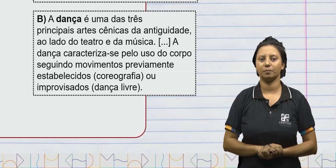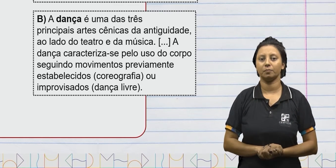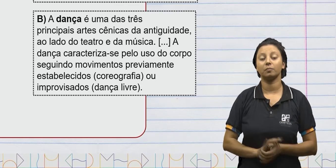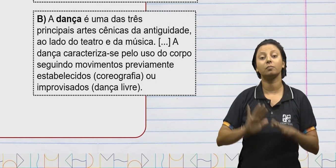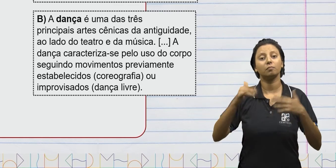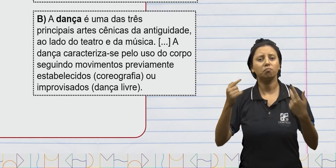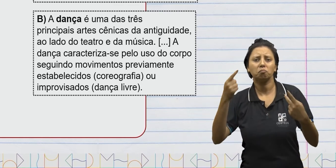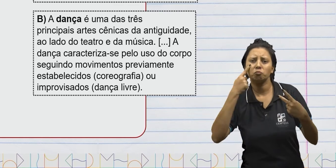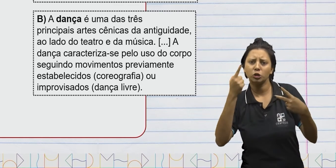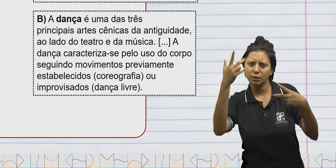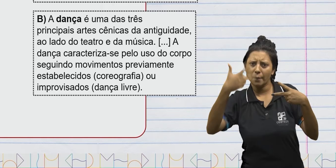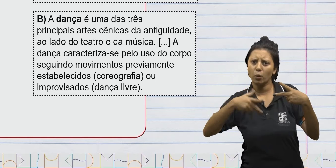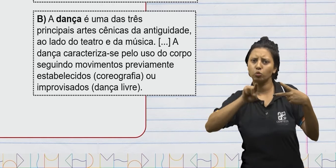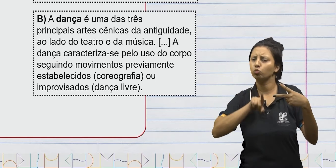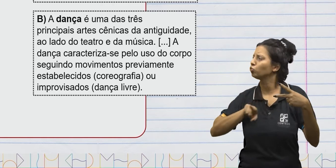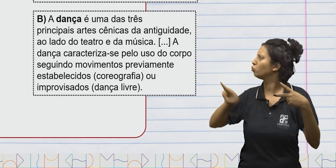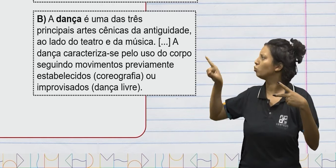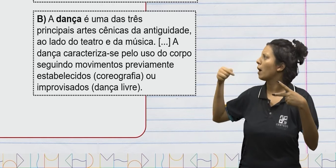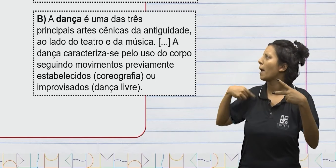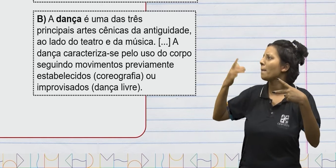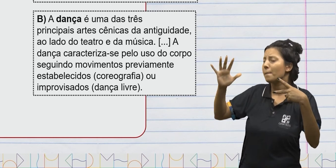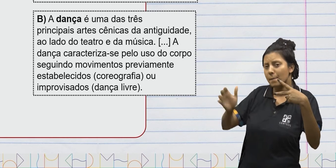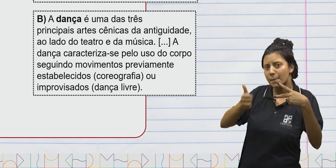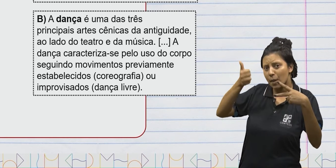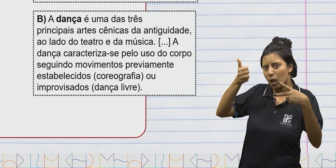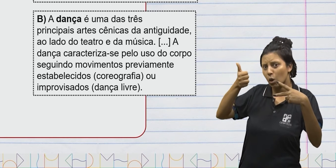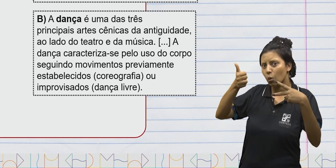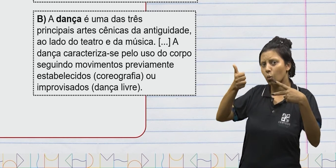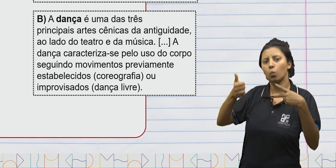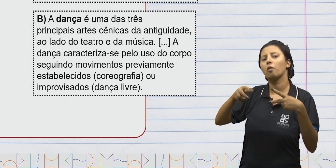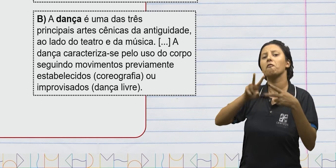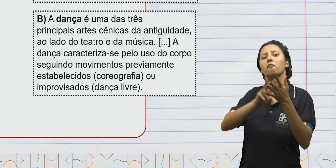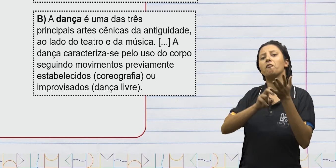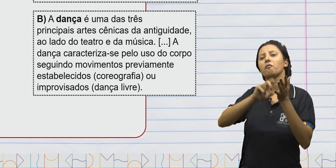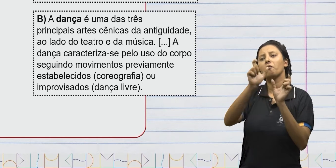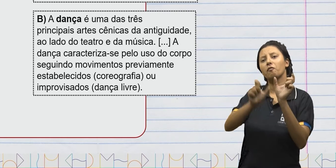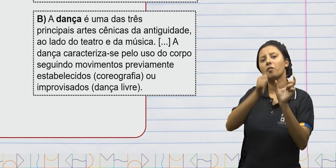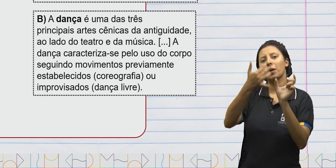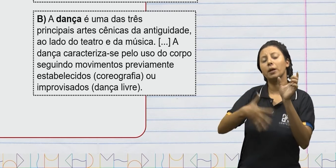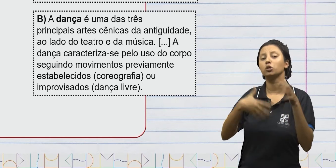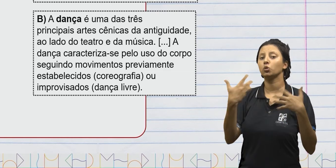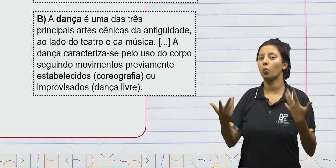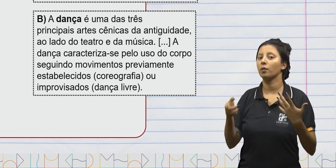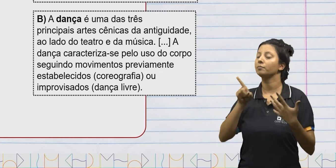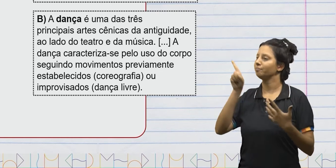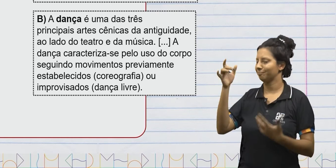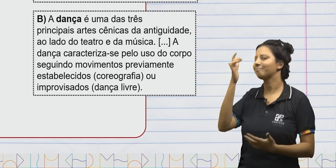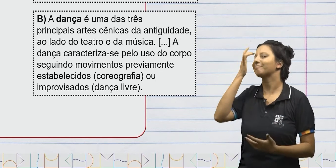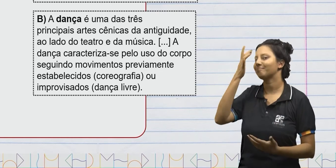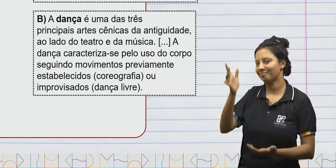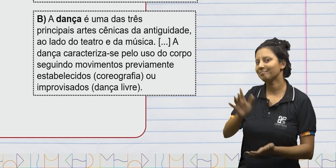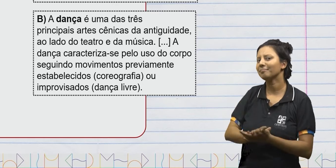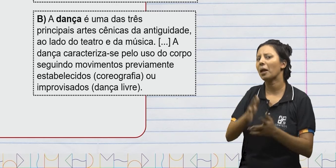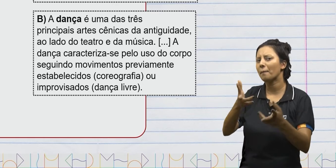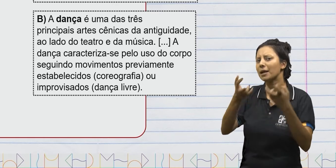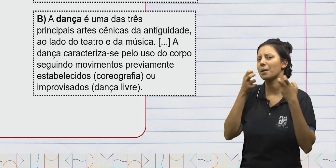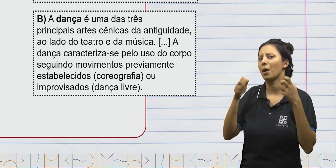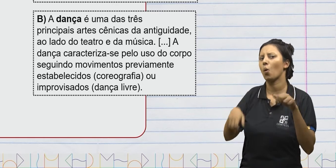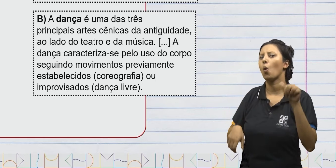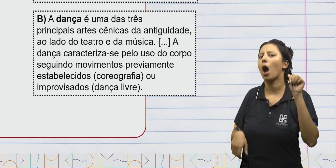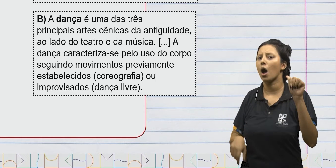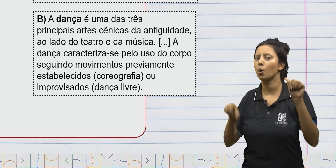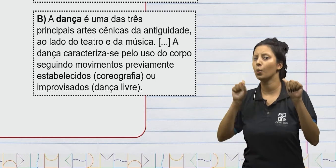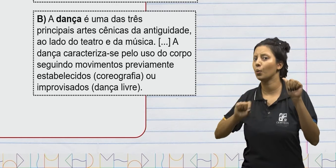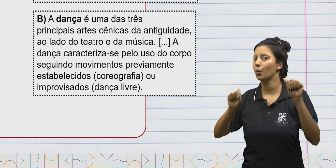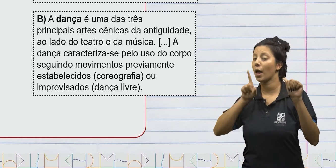Então, você sabe qual dessas opções é a ideal para o nosso verbete? Essa está fácil. Percebeu que a alternativa